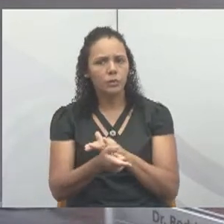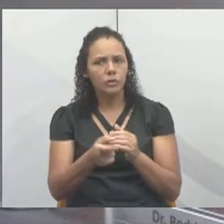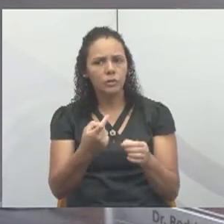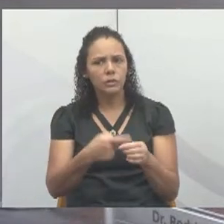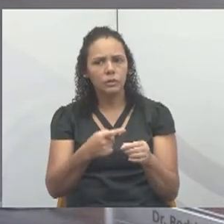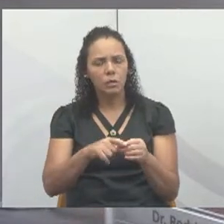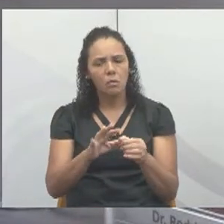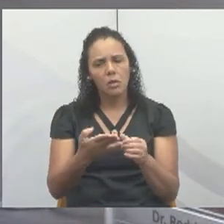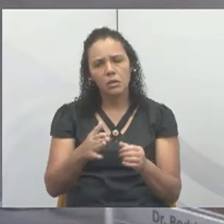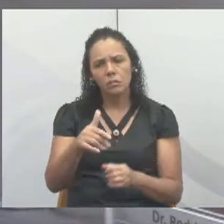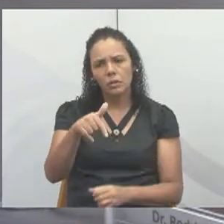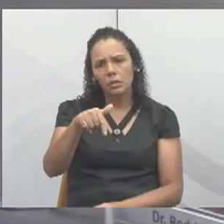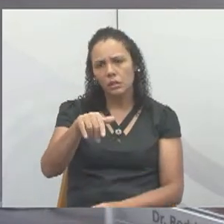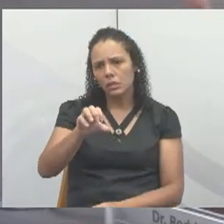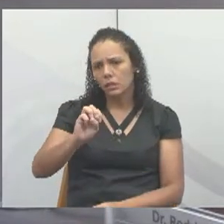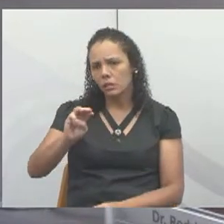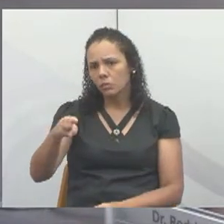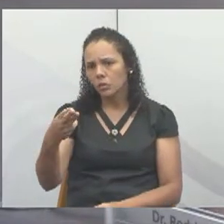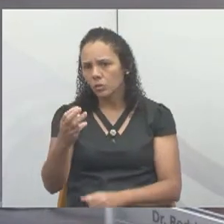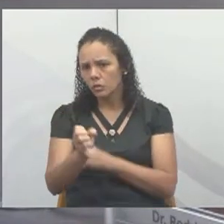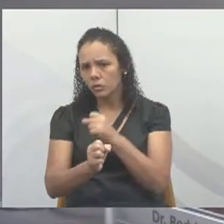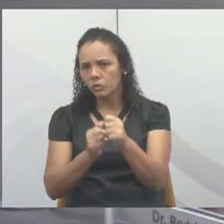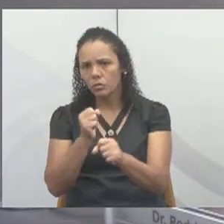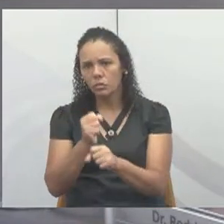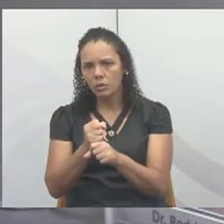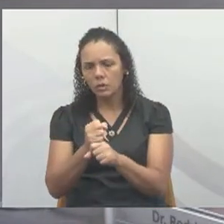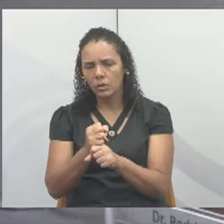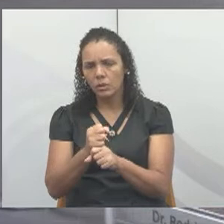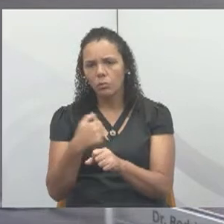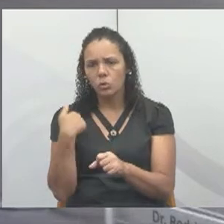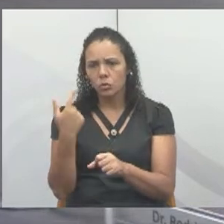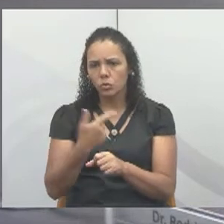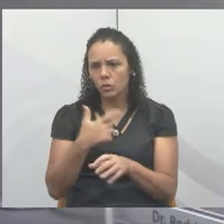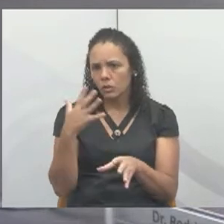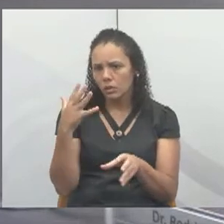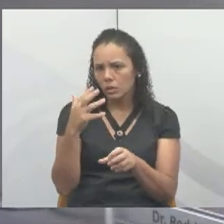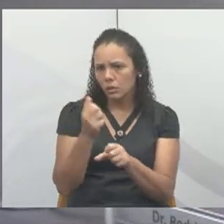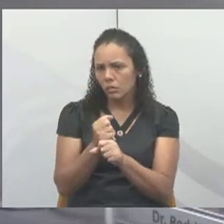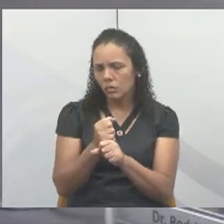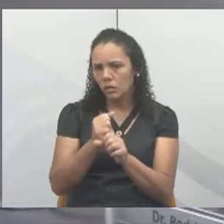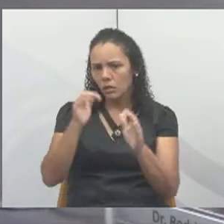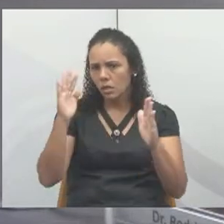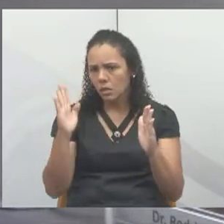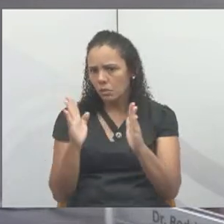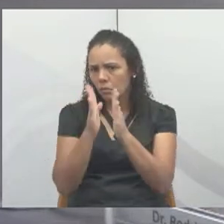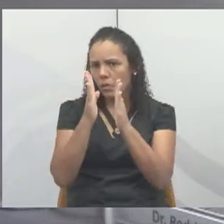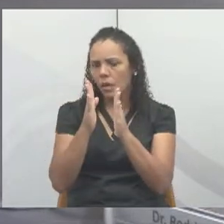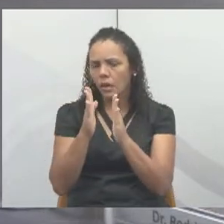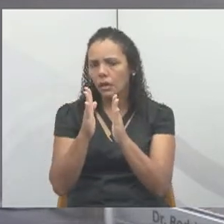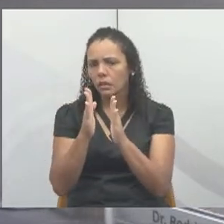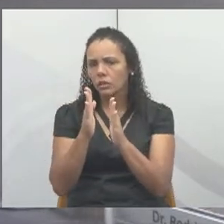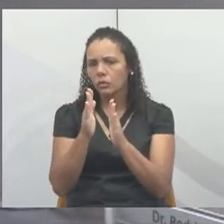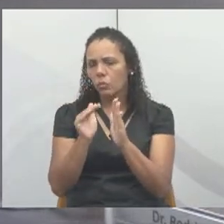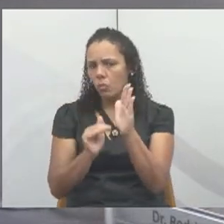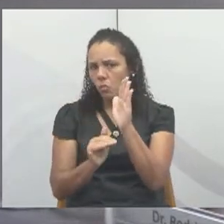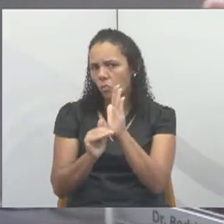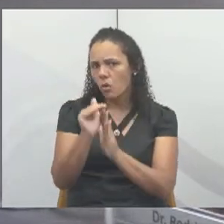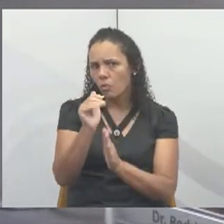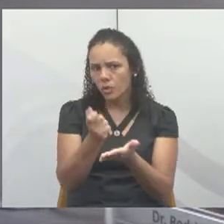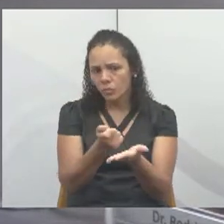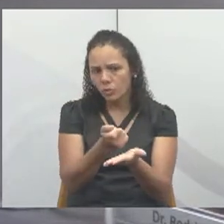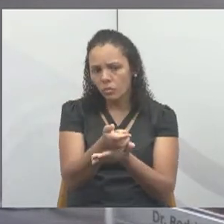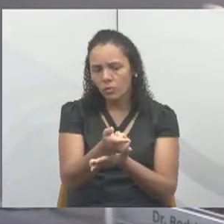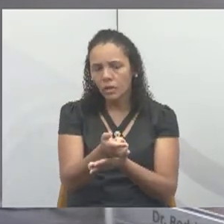70 milhões por ano. Pelos cálculos que a gente levantou aqui, isso impactaria em mais ou menos esse aumento do repasse